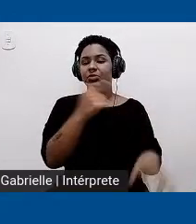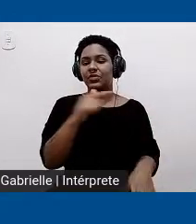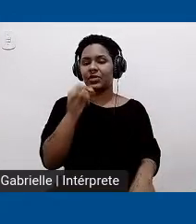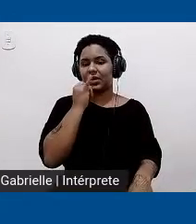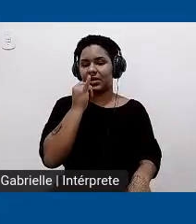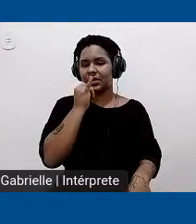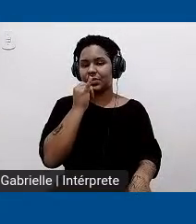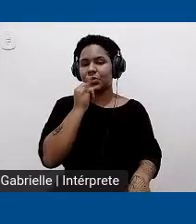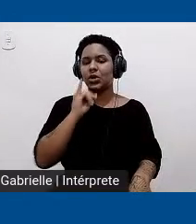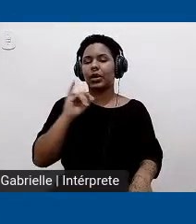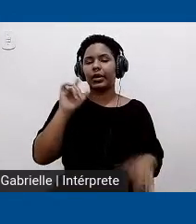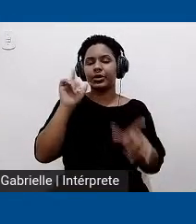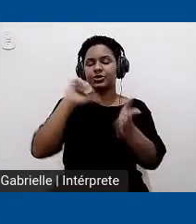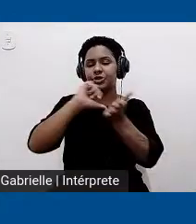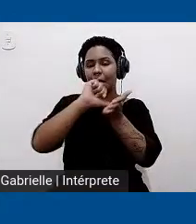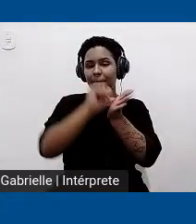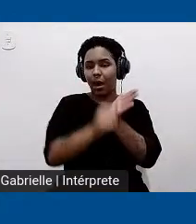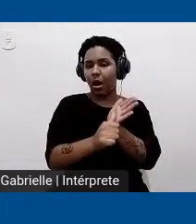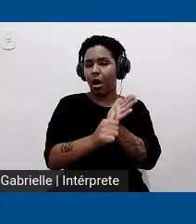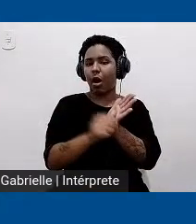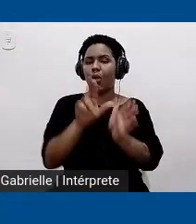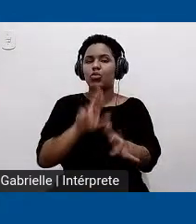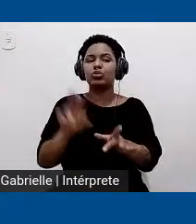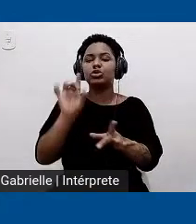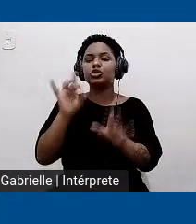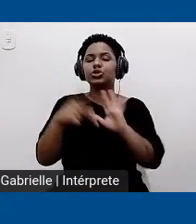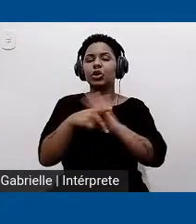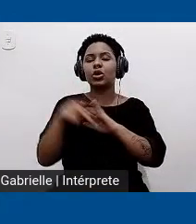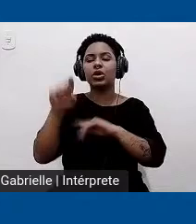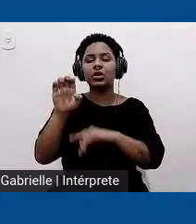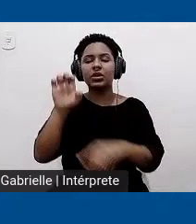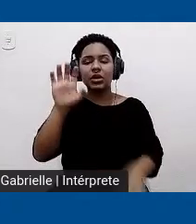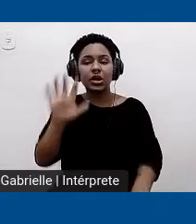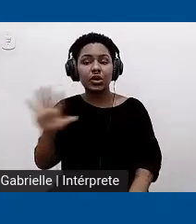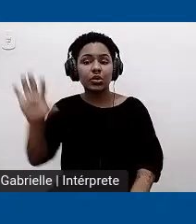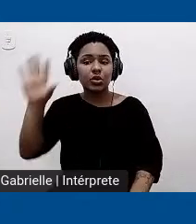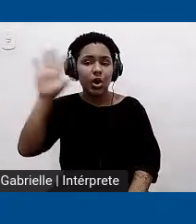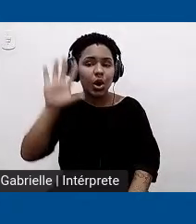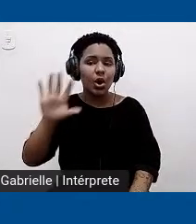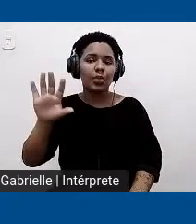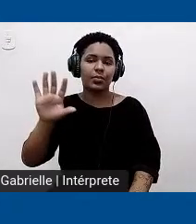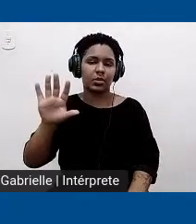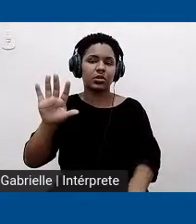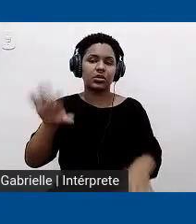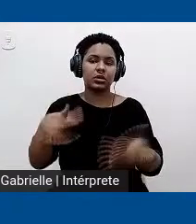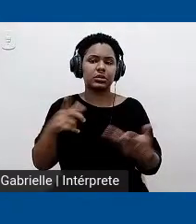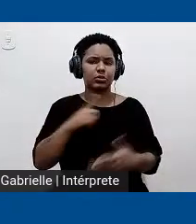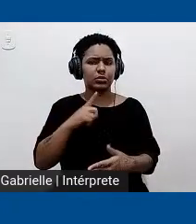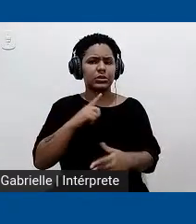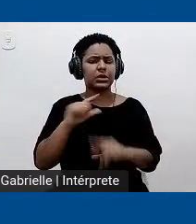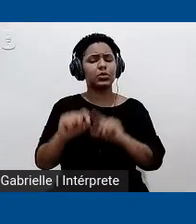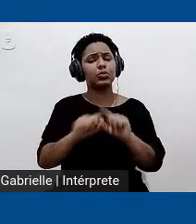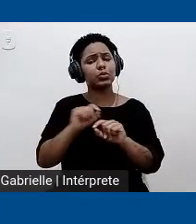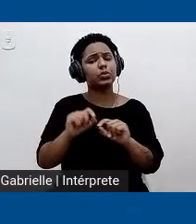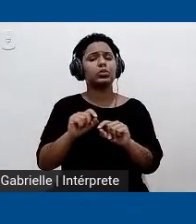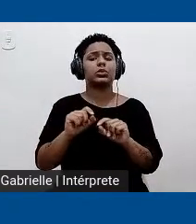Japão, e era usado só pelos europeus. Então tem uma questão, essa